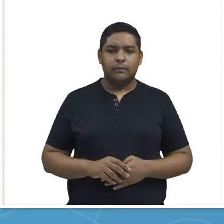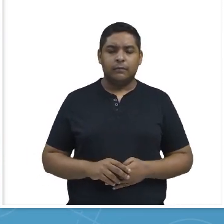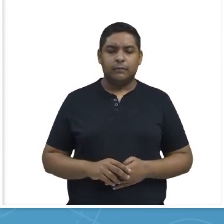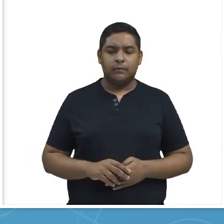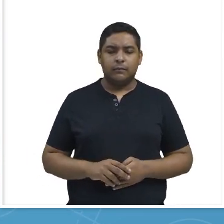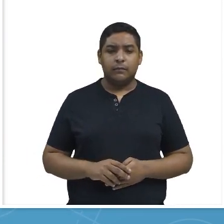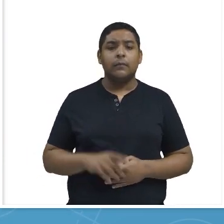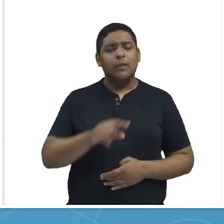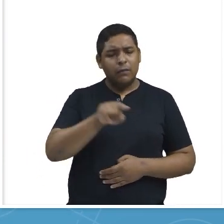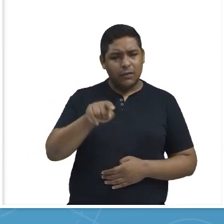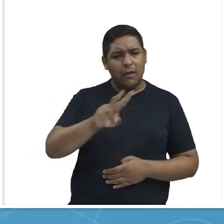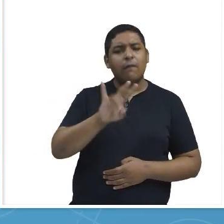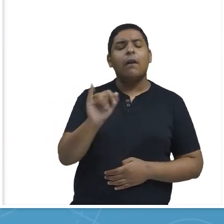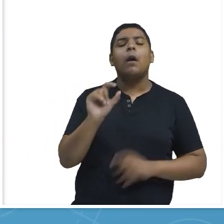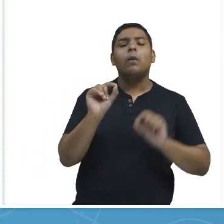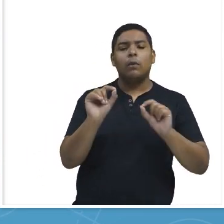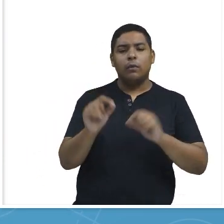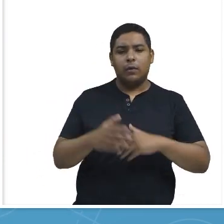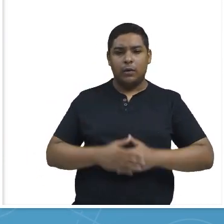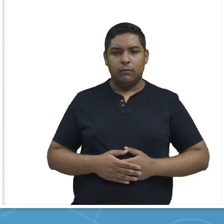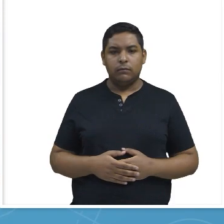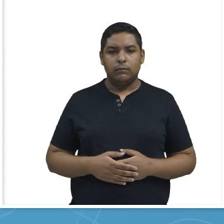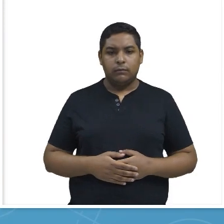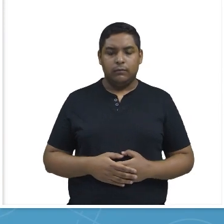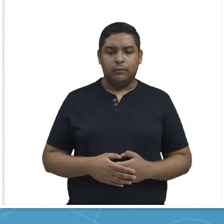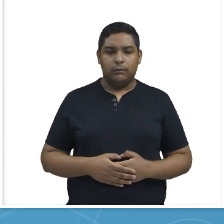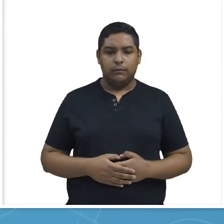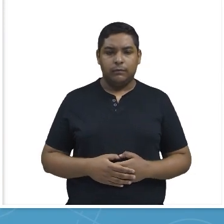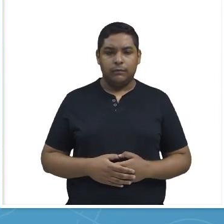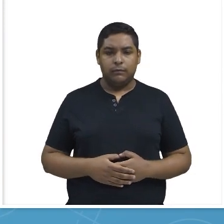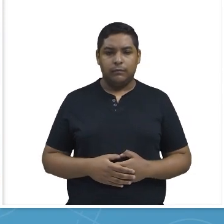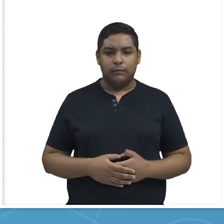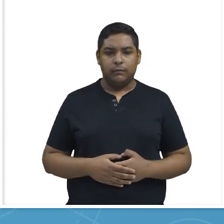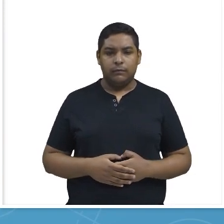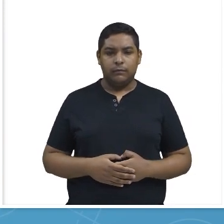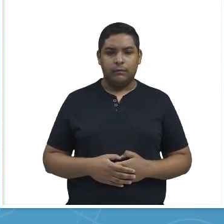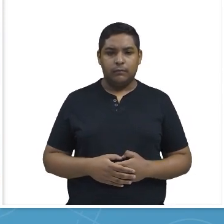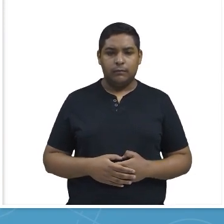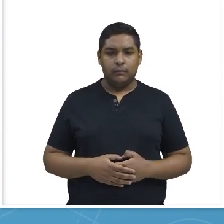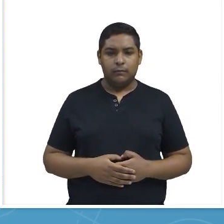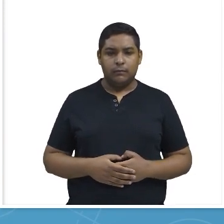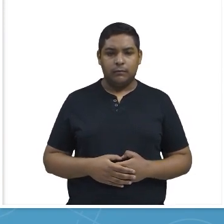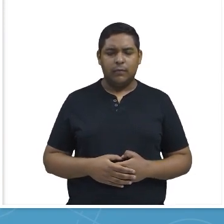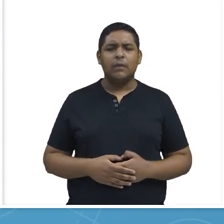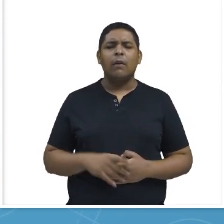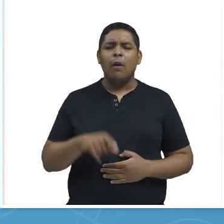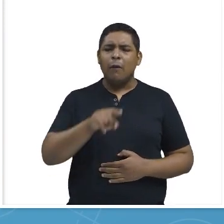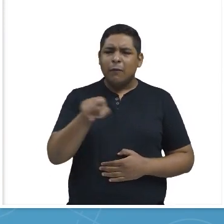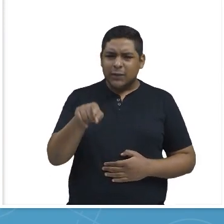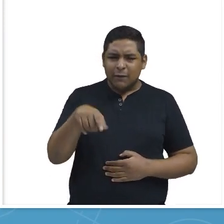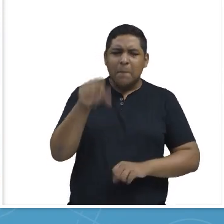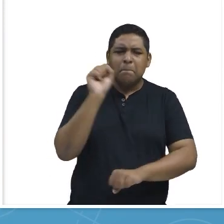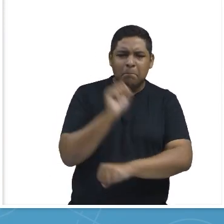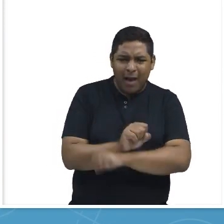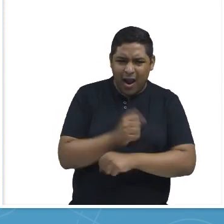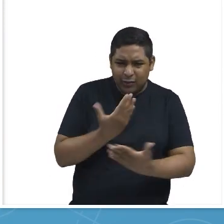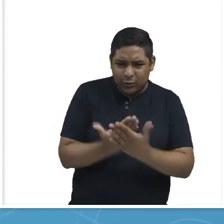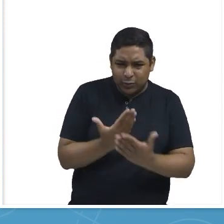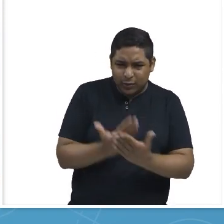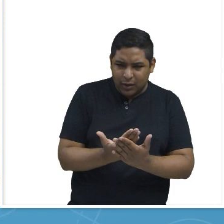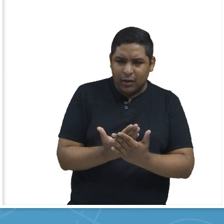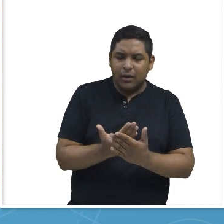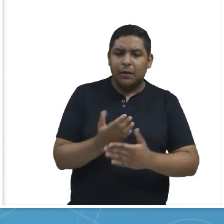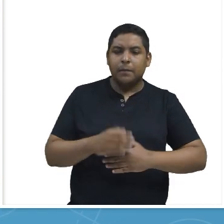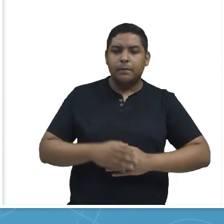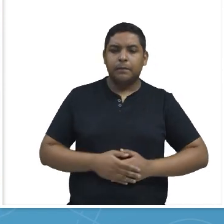Você vai o quê? Stop. Stop é o verbo parar. Stop studying. Você vai parar de estudar? Não,